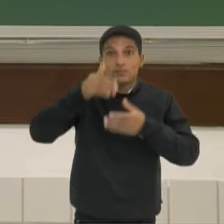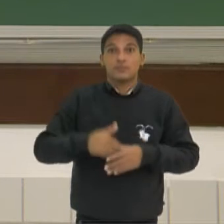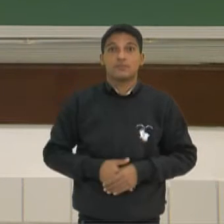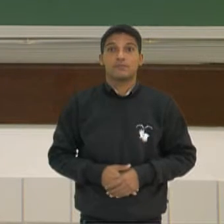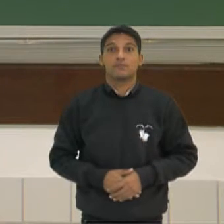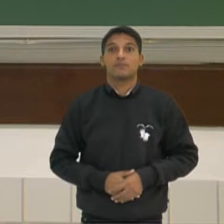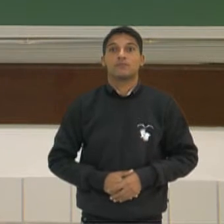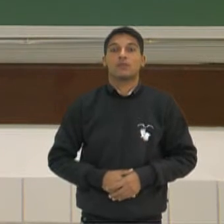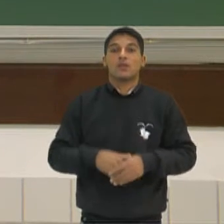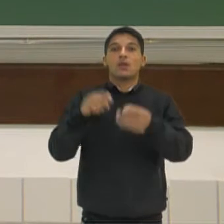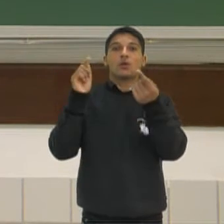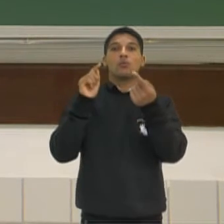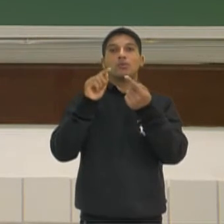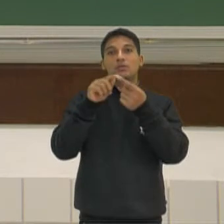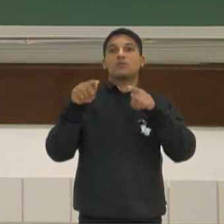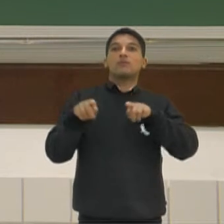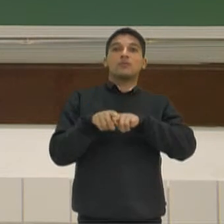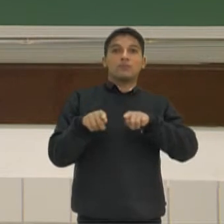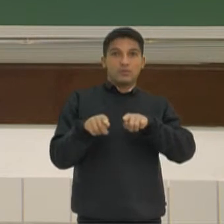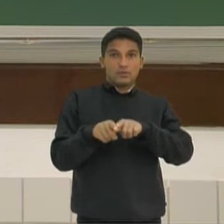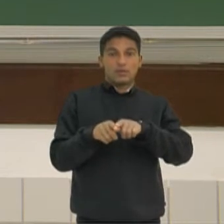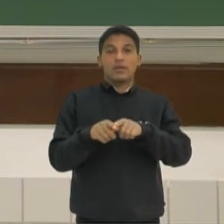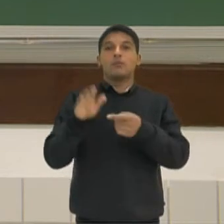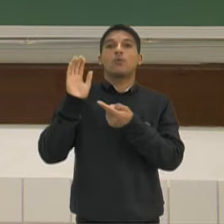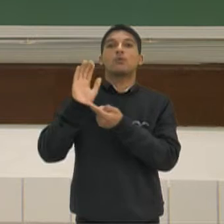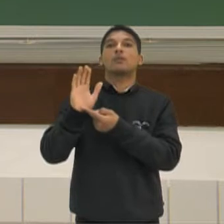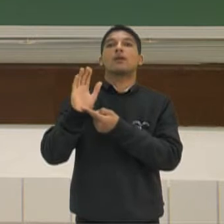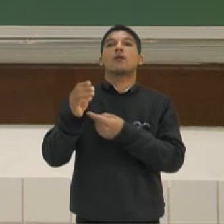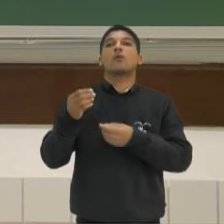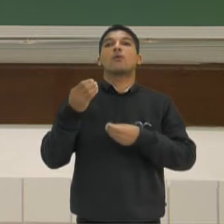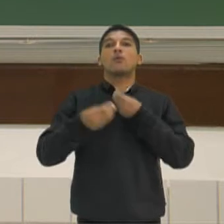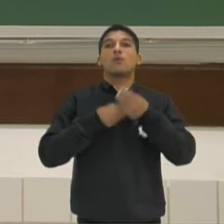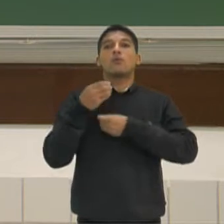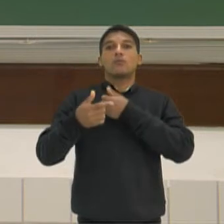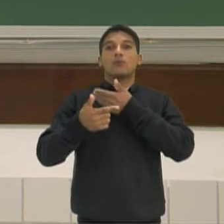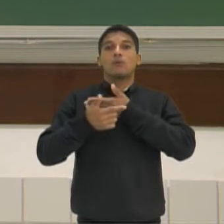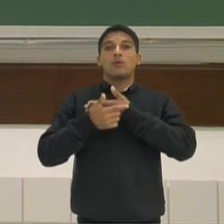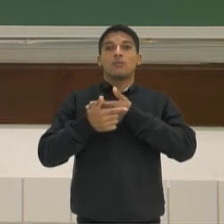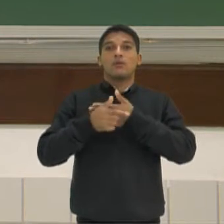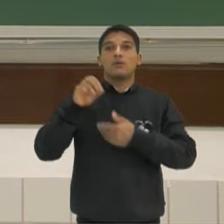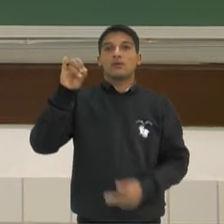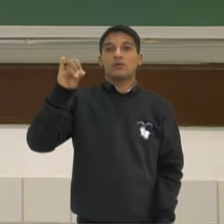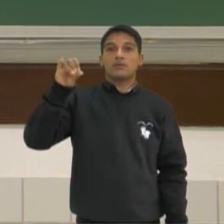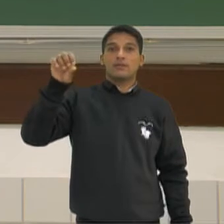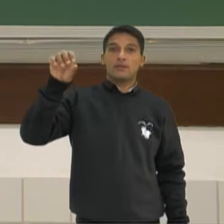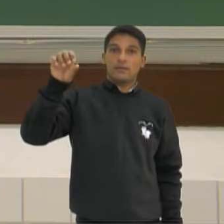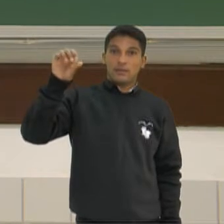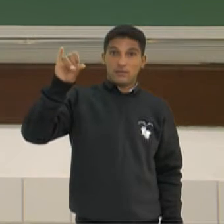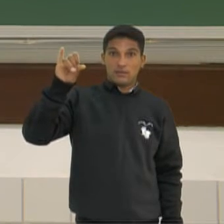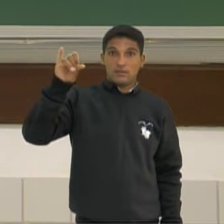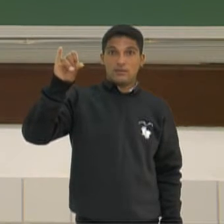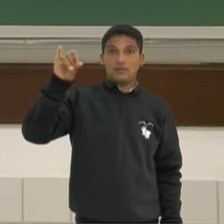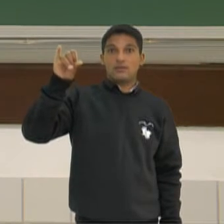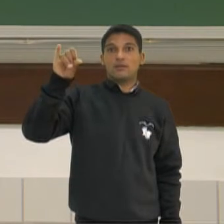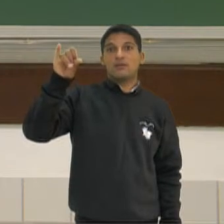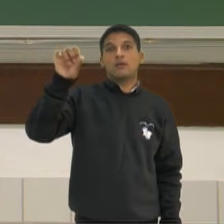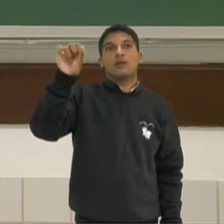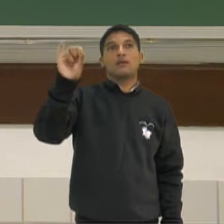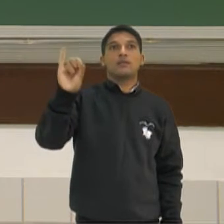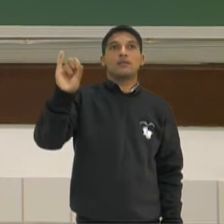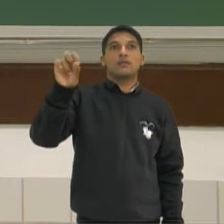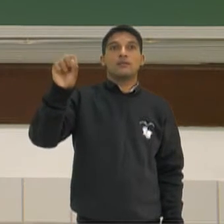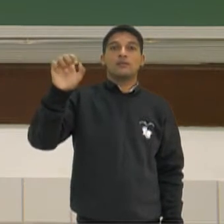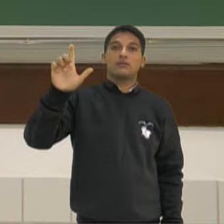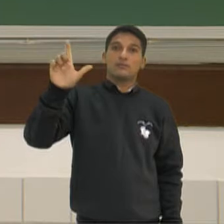é identificar o papel do islamismo no processo de unificação que vai ocorrer na